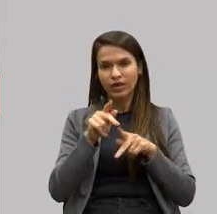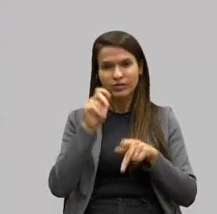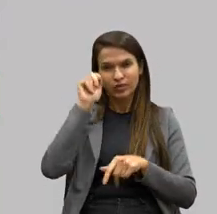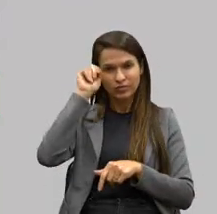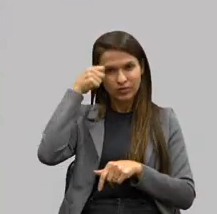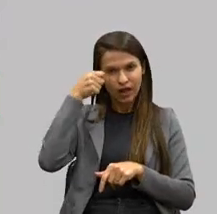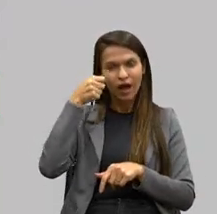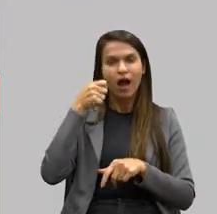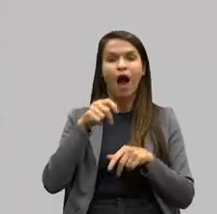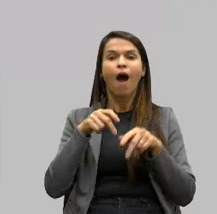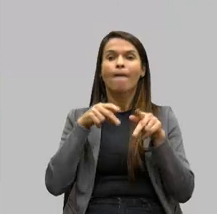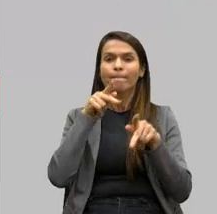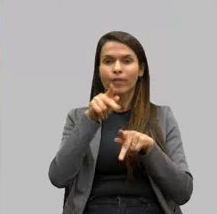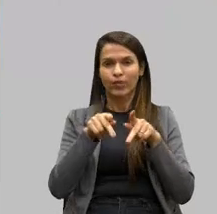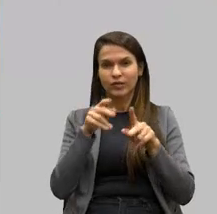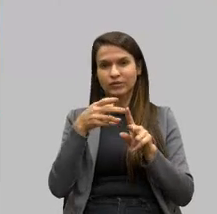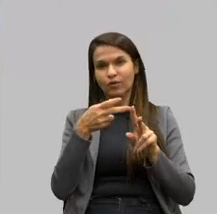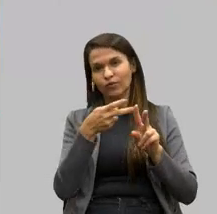populações indígenas.